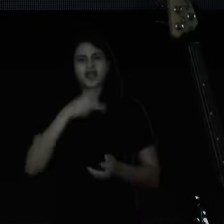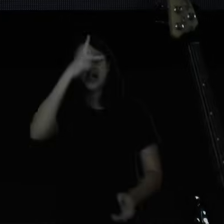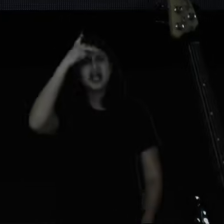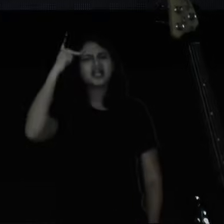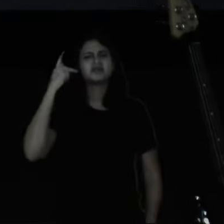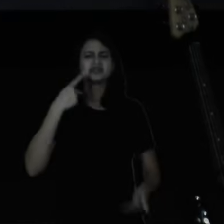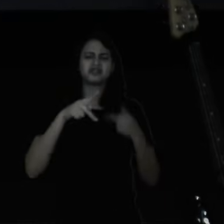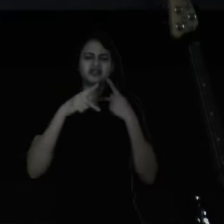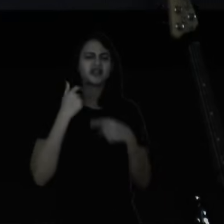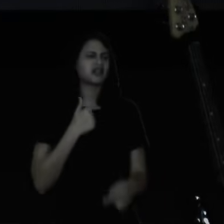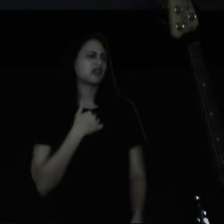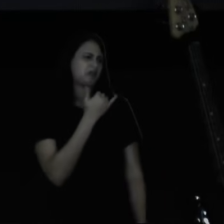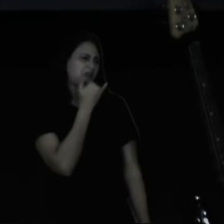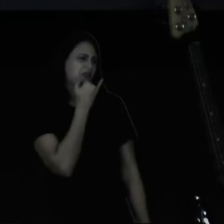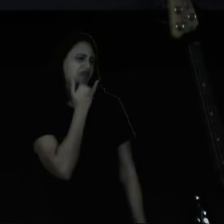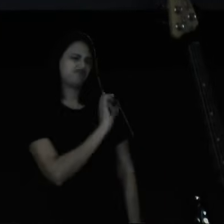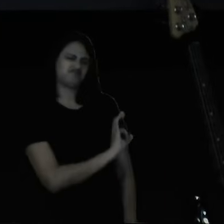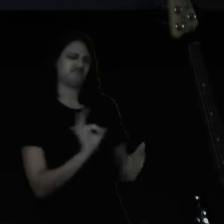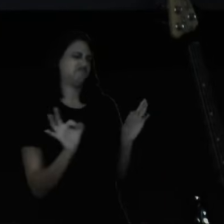pá, pá, pá.